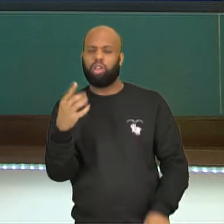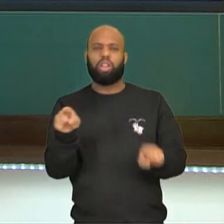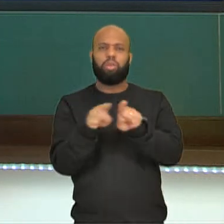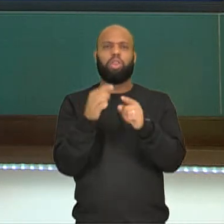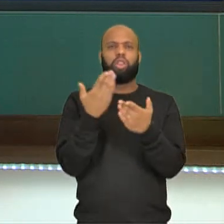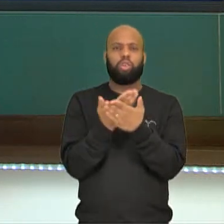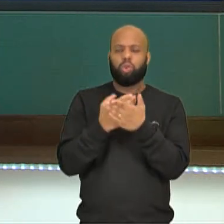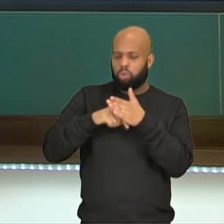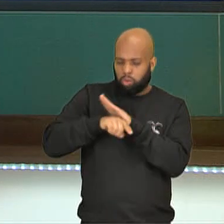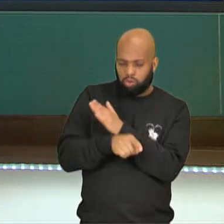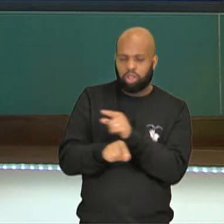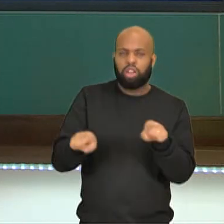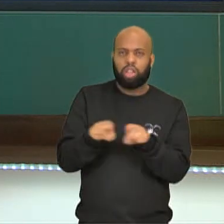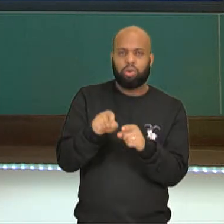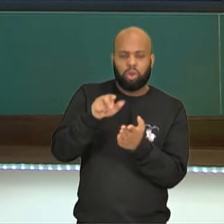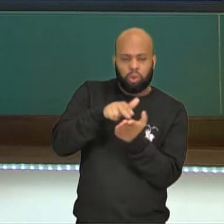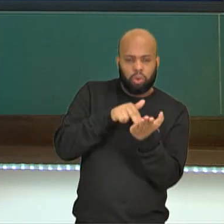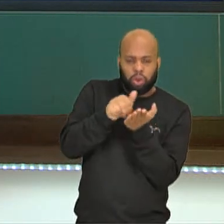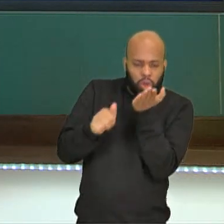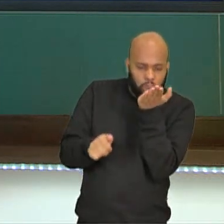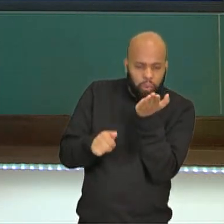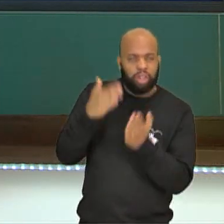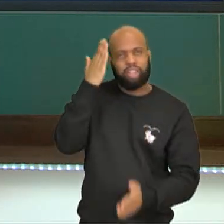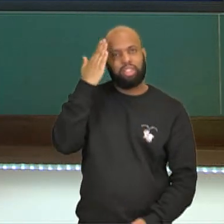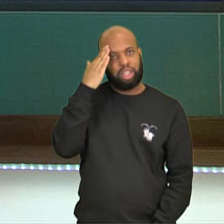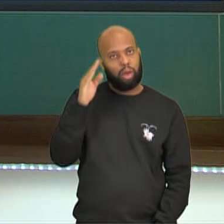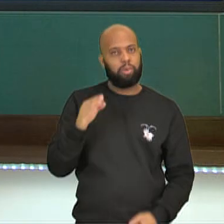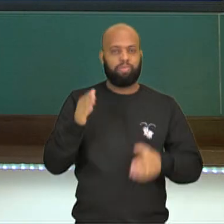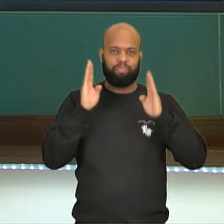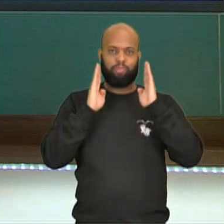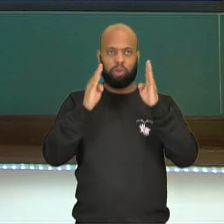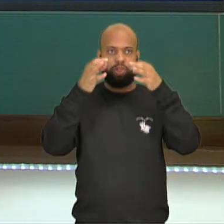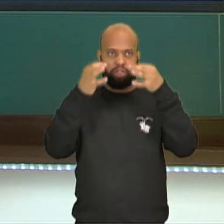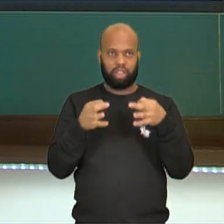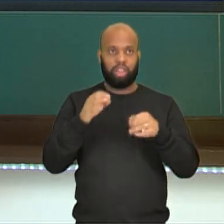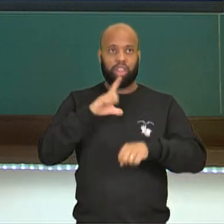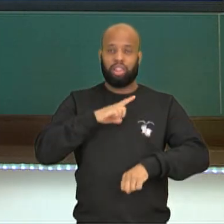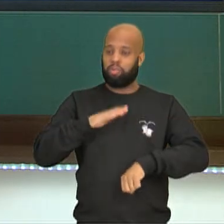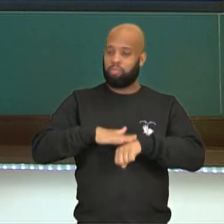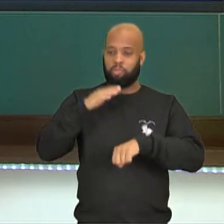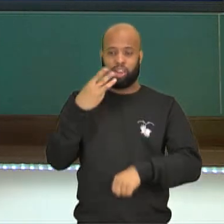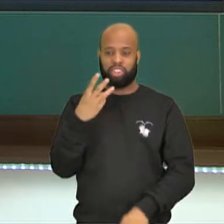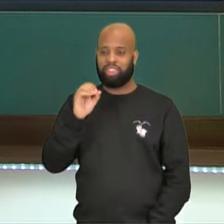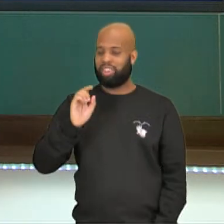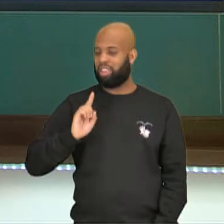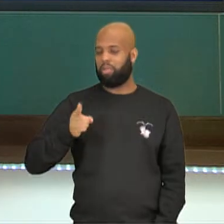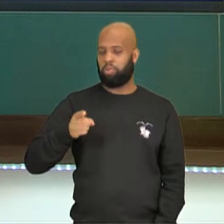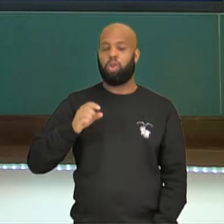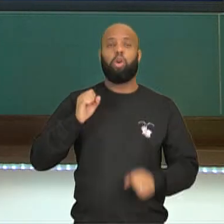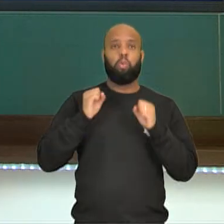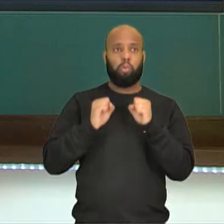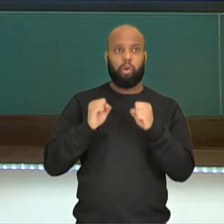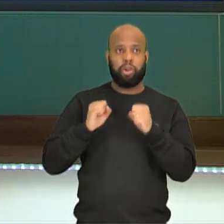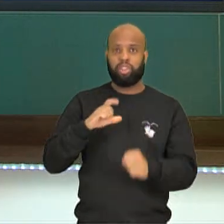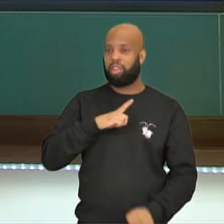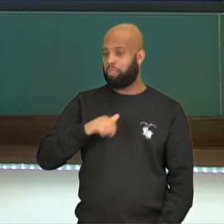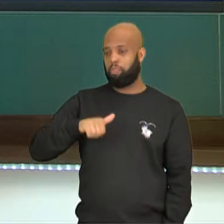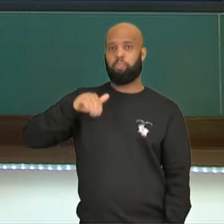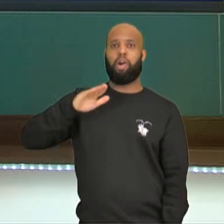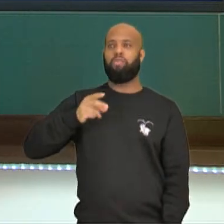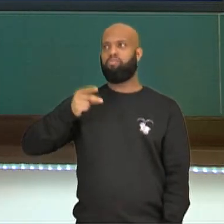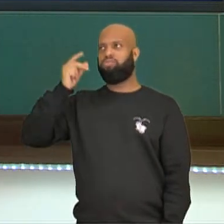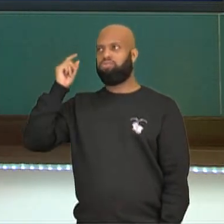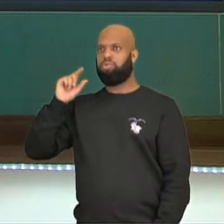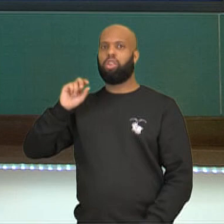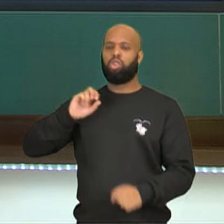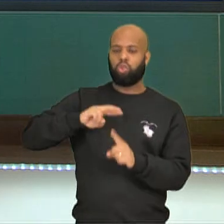profundidade arqueológica, que fazem as datações, com mais de 30 mil anos. Então pode ser mais antigo, mas quase o dobro